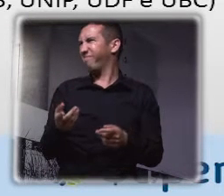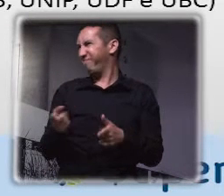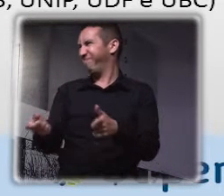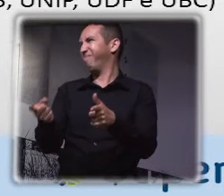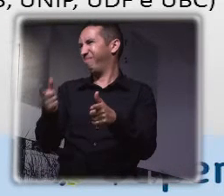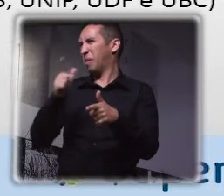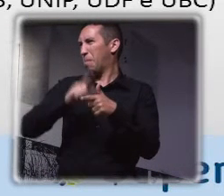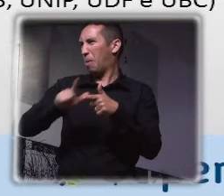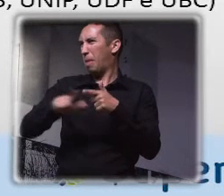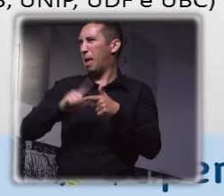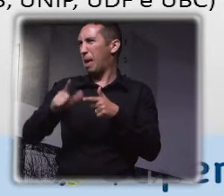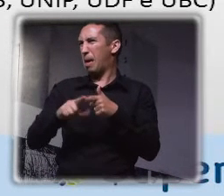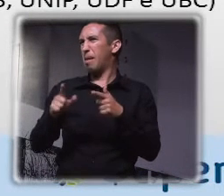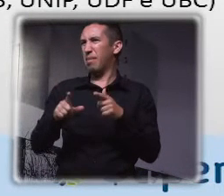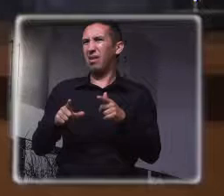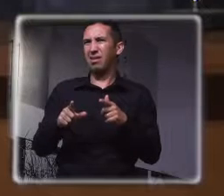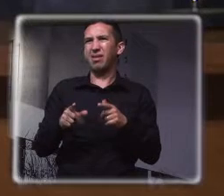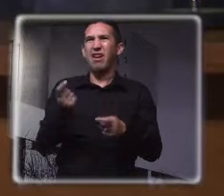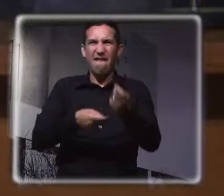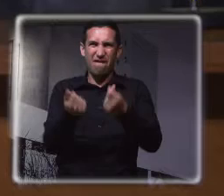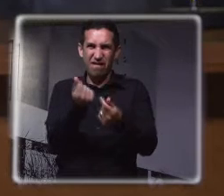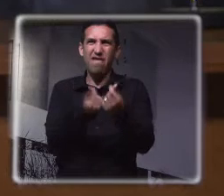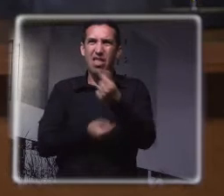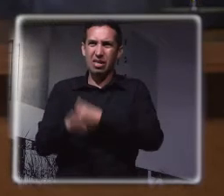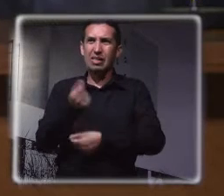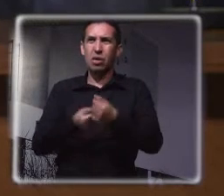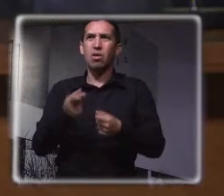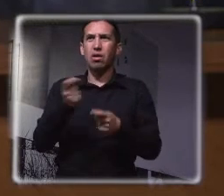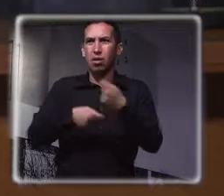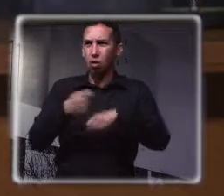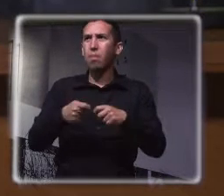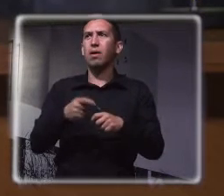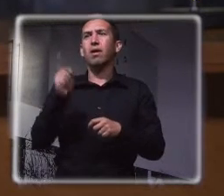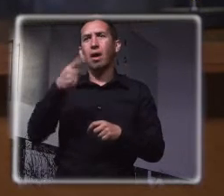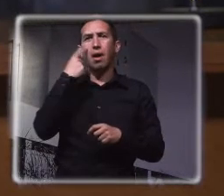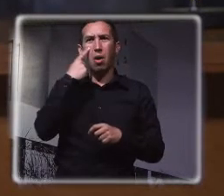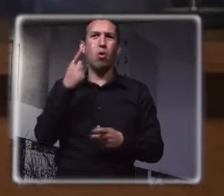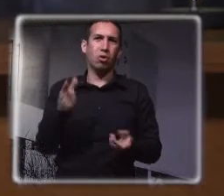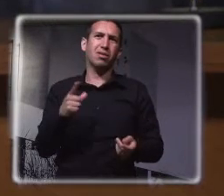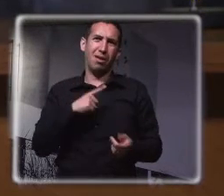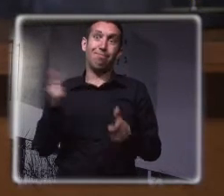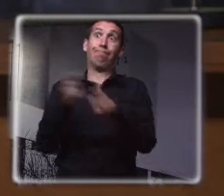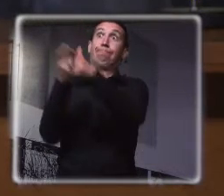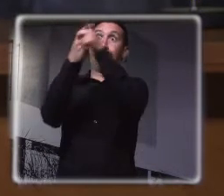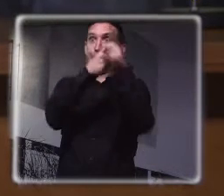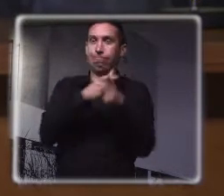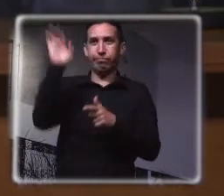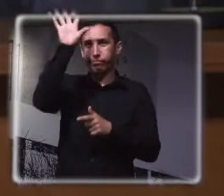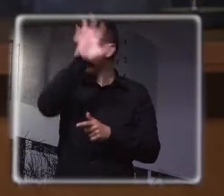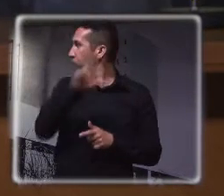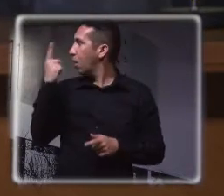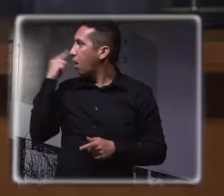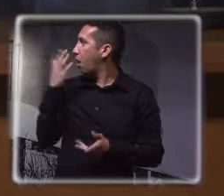percebe que as pessoas tendem a recorrer porque se veem realmente em situações mais periclitantes, mais calamitosas. Os atendimentos,